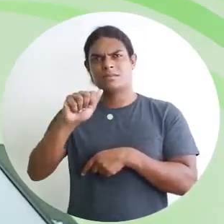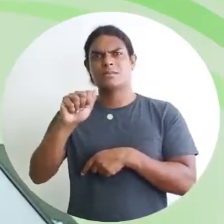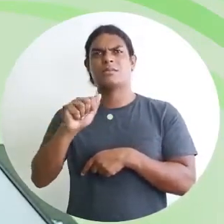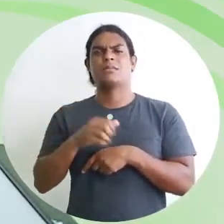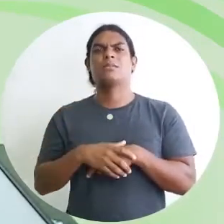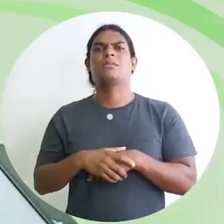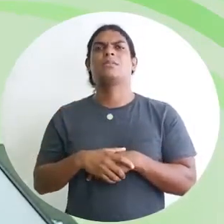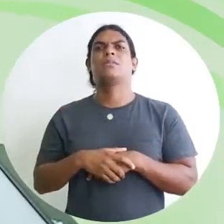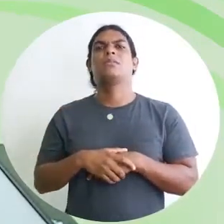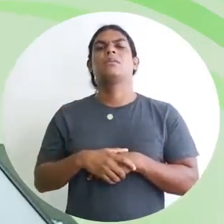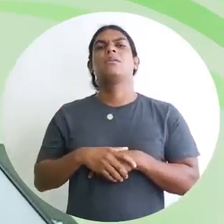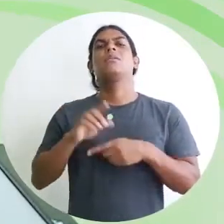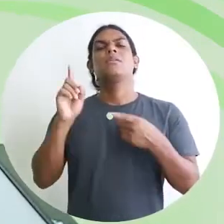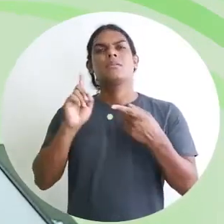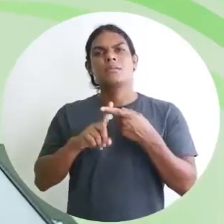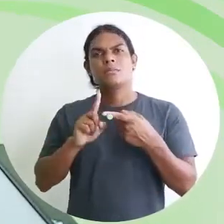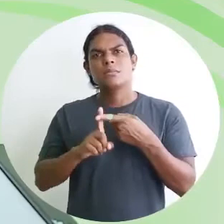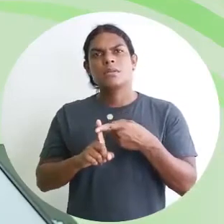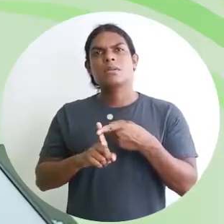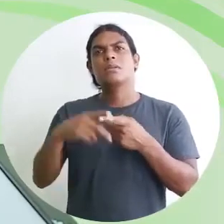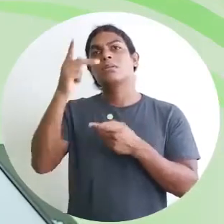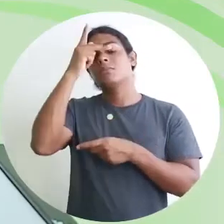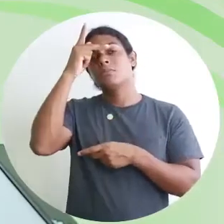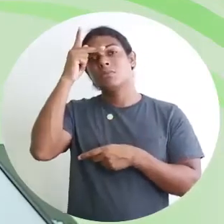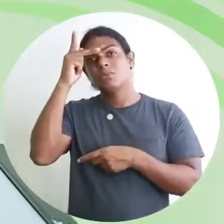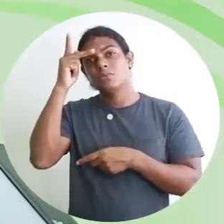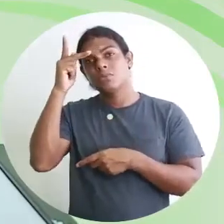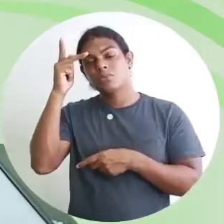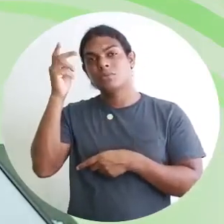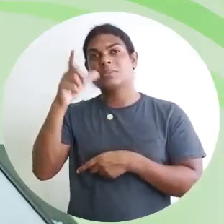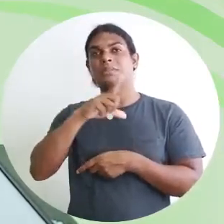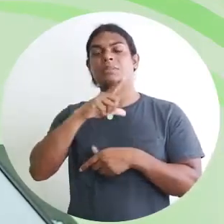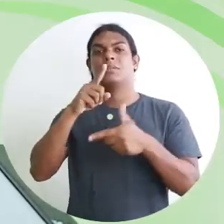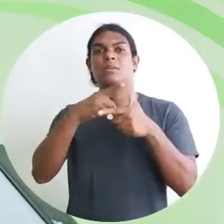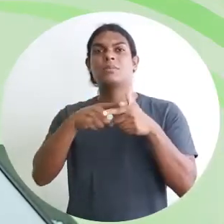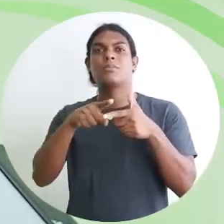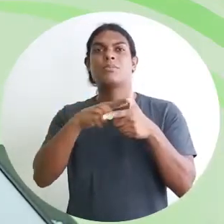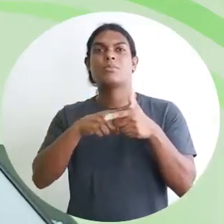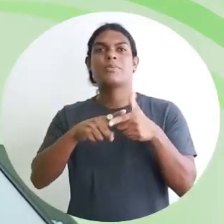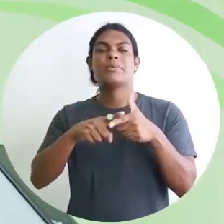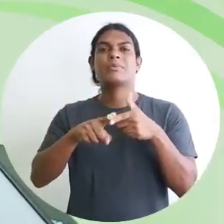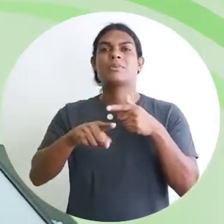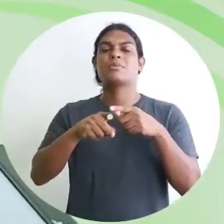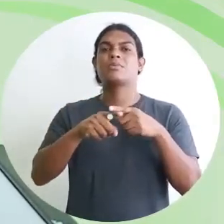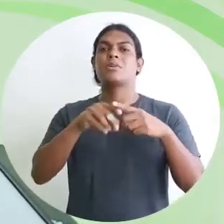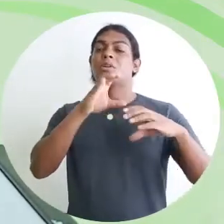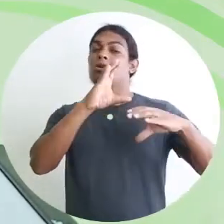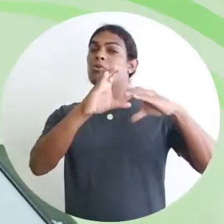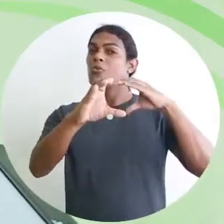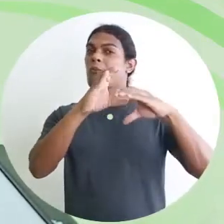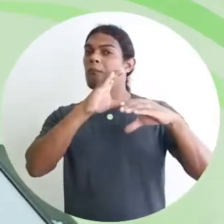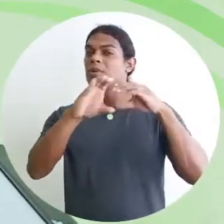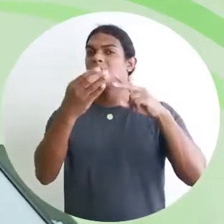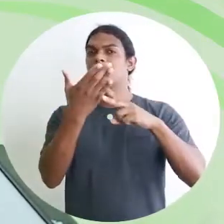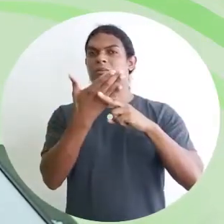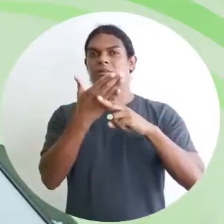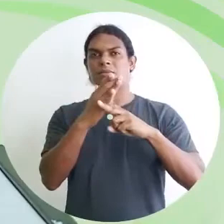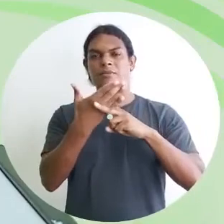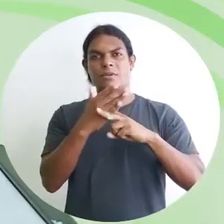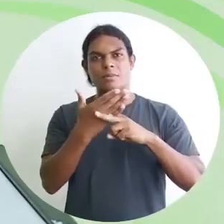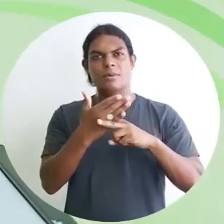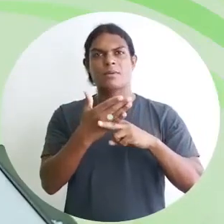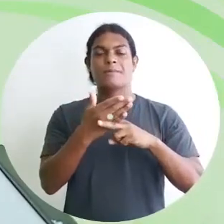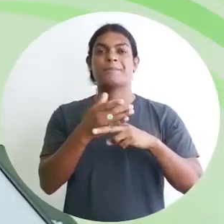pessoas também podem perder mais para frente a questão da comunicabilidade verbal, que é a questão